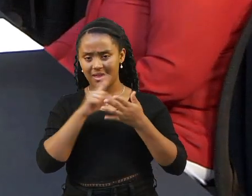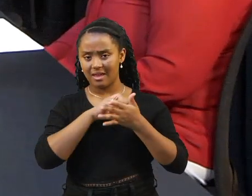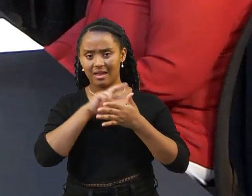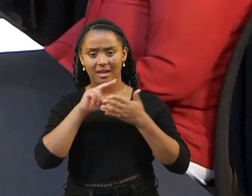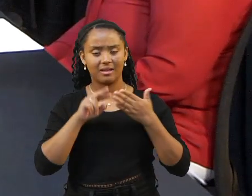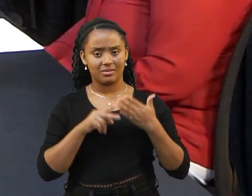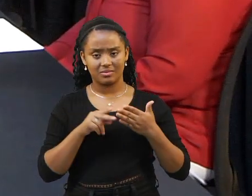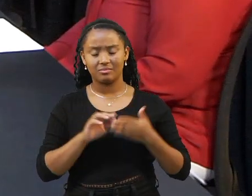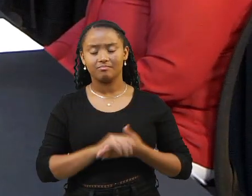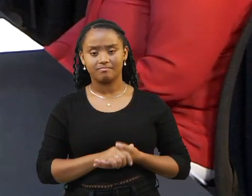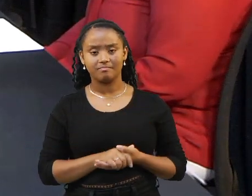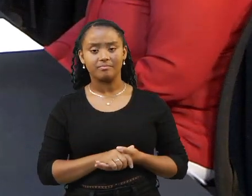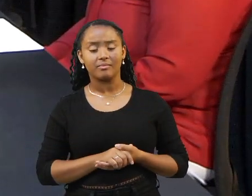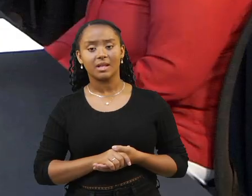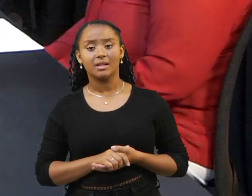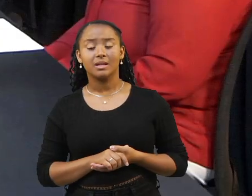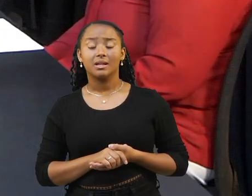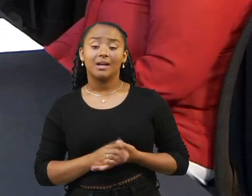imunossupressores, mais